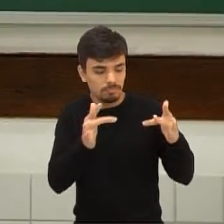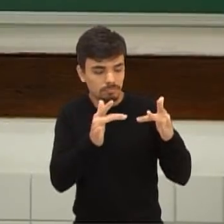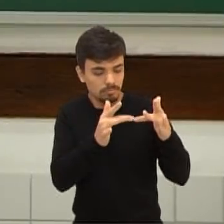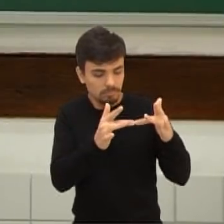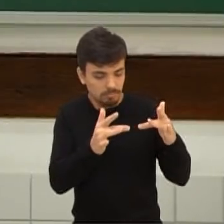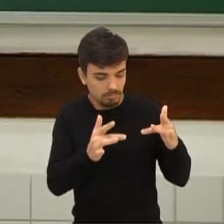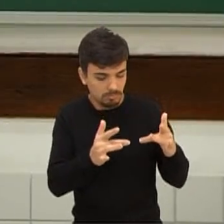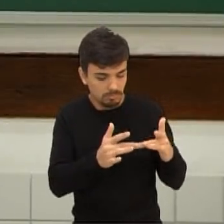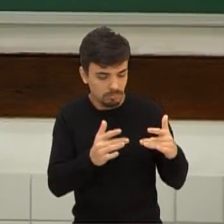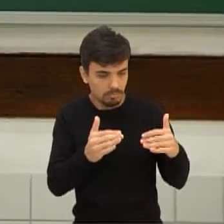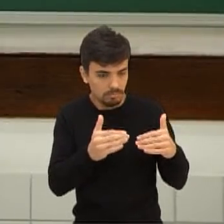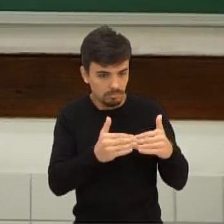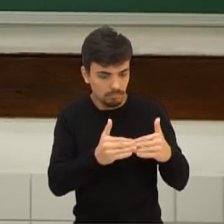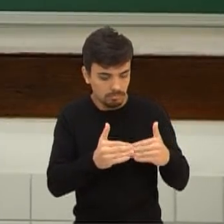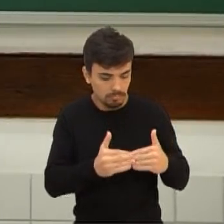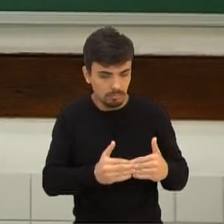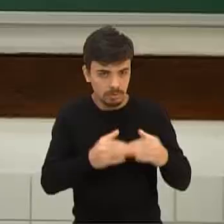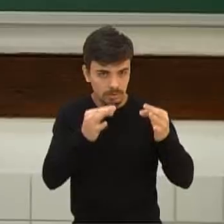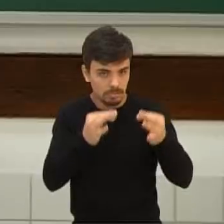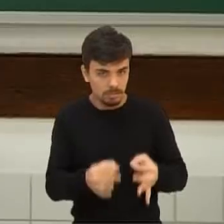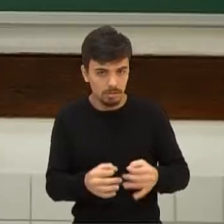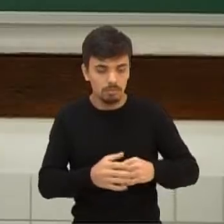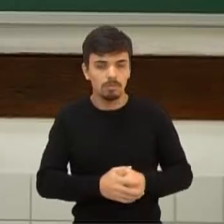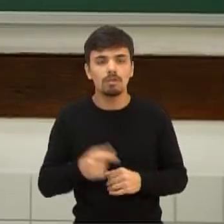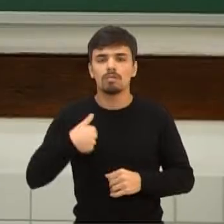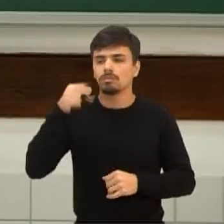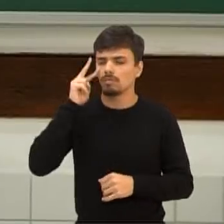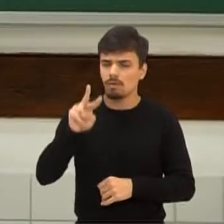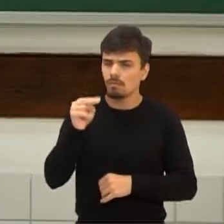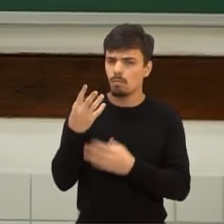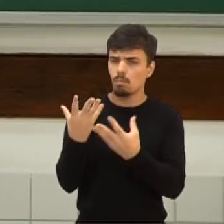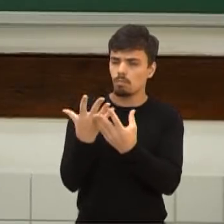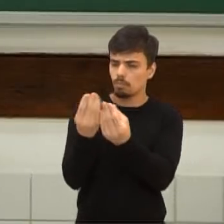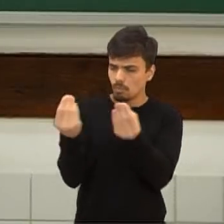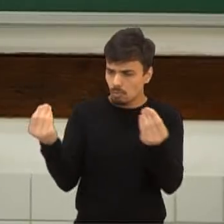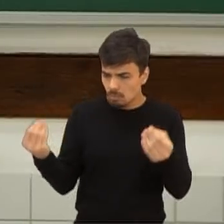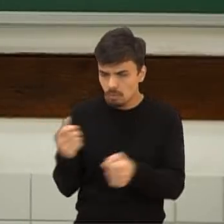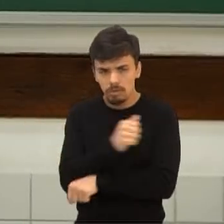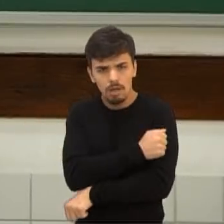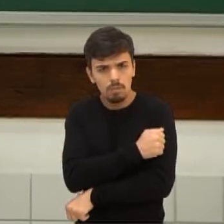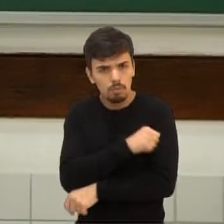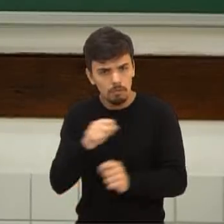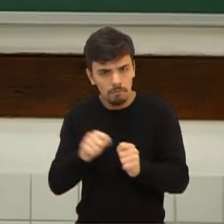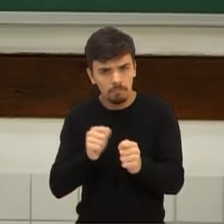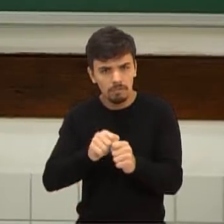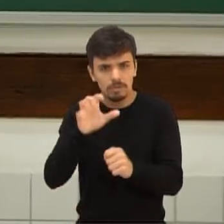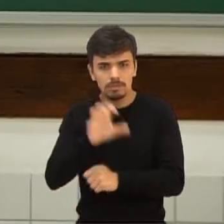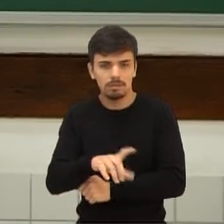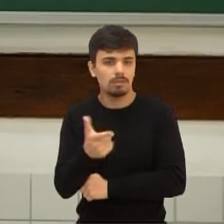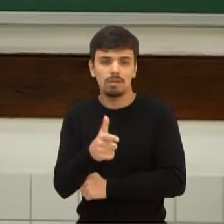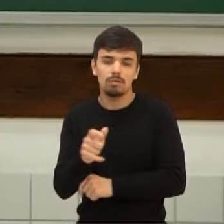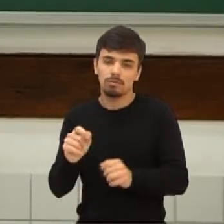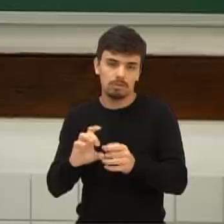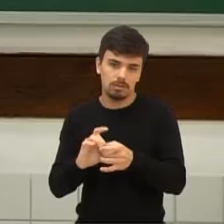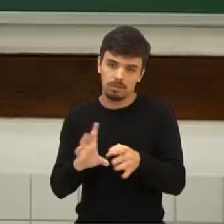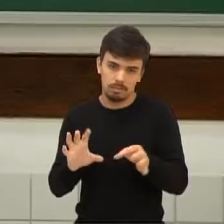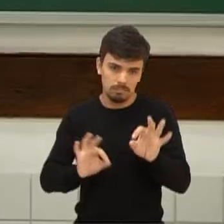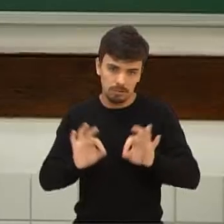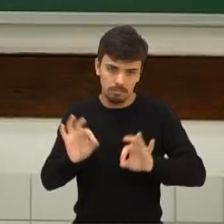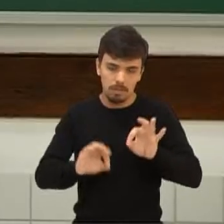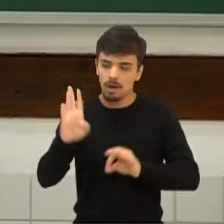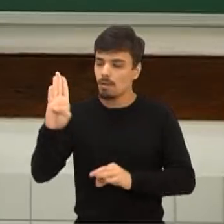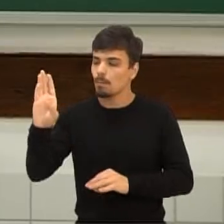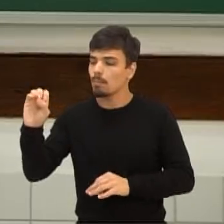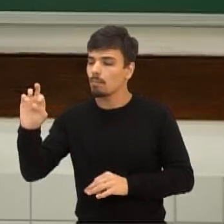montar a caixinha. O que acontece muito, que eu já vi muito aluno na sala de aula fazendo, é não deixando a borda. A planificação